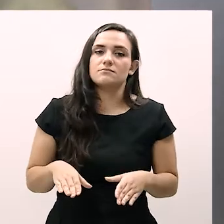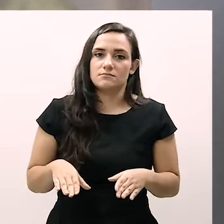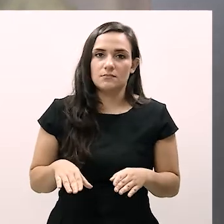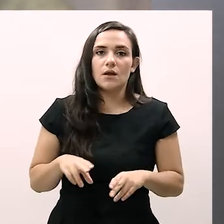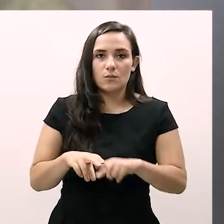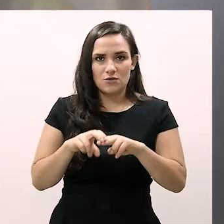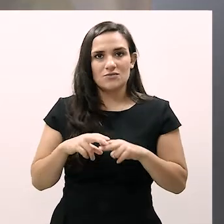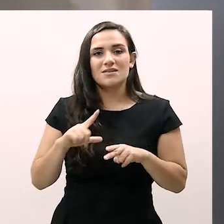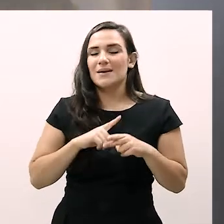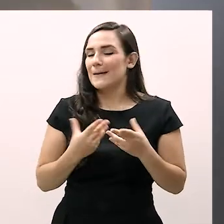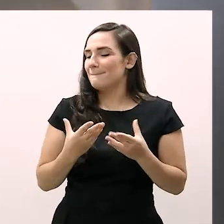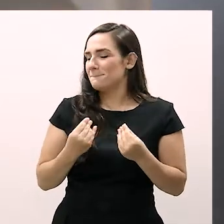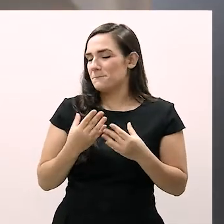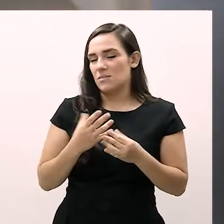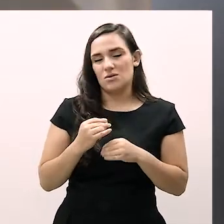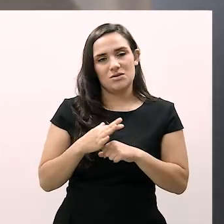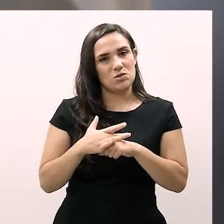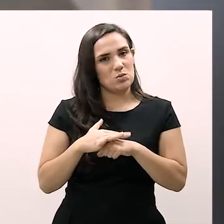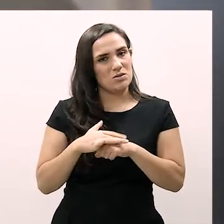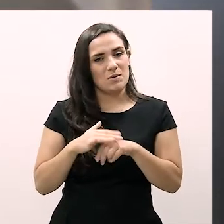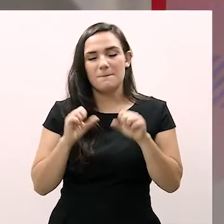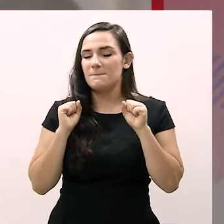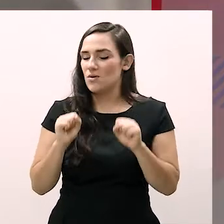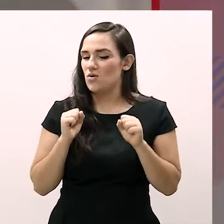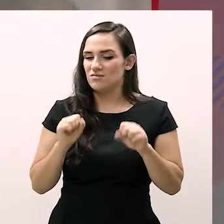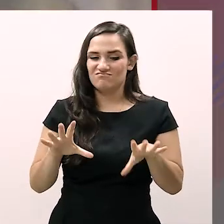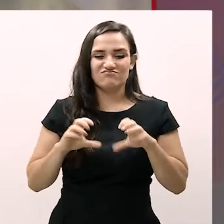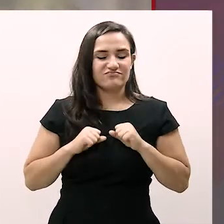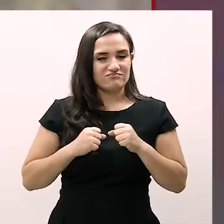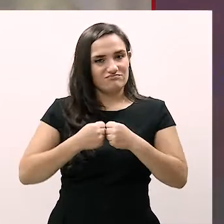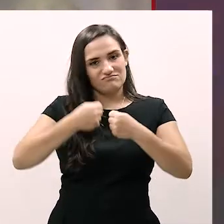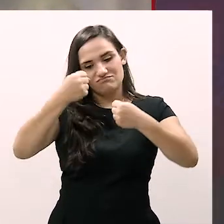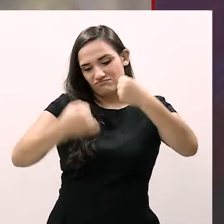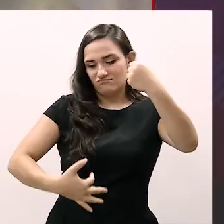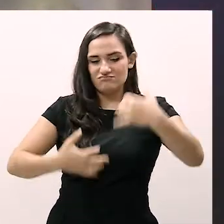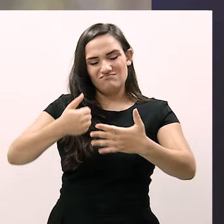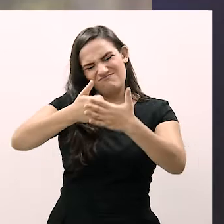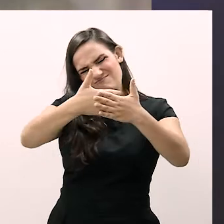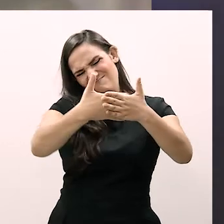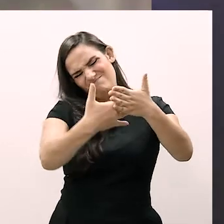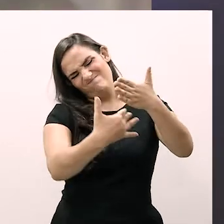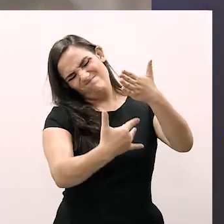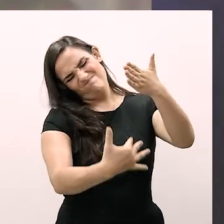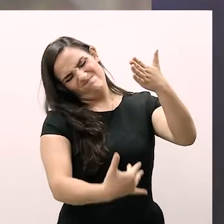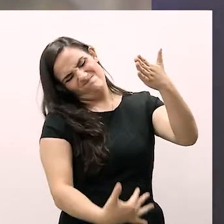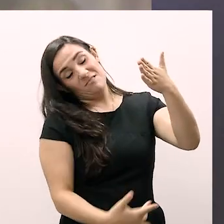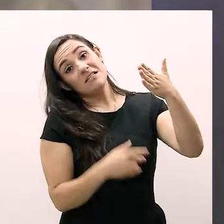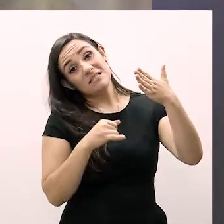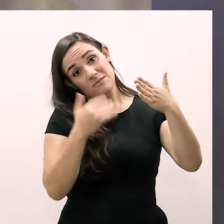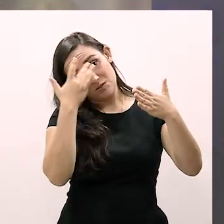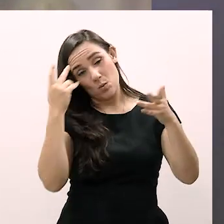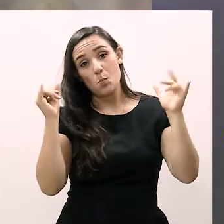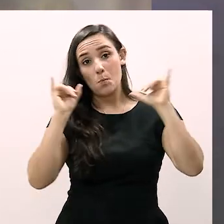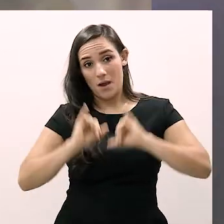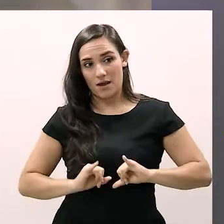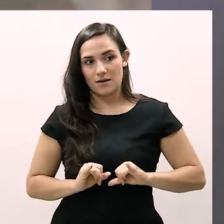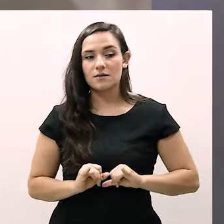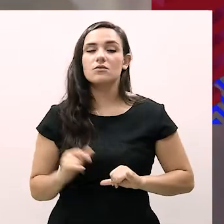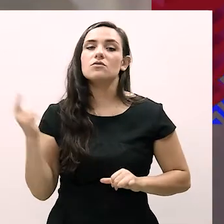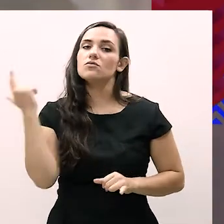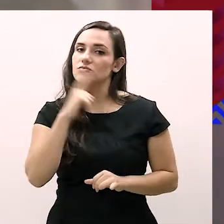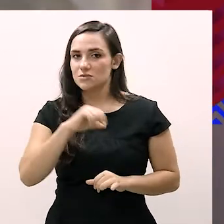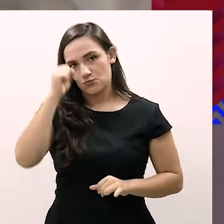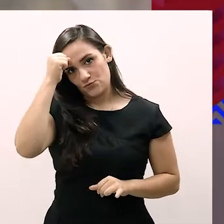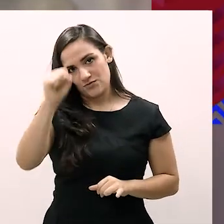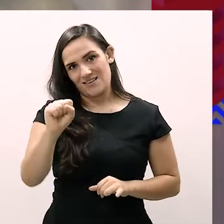existe uma lista de doenças enorme, eu citei algumas, que realmente beneficiam pacientes em todas